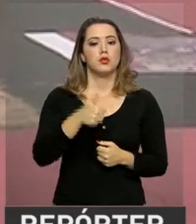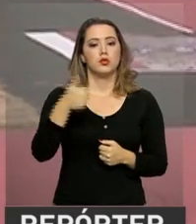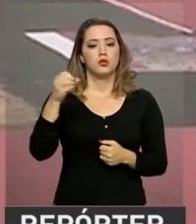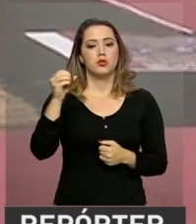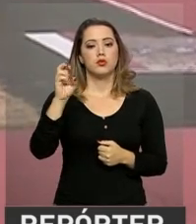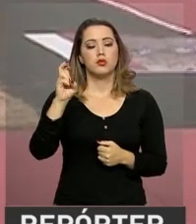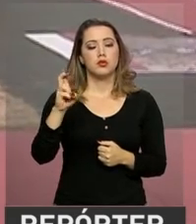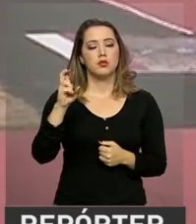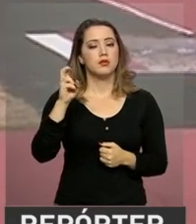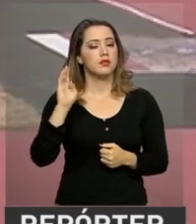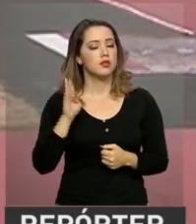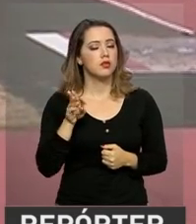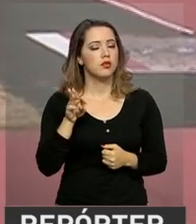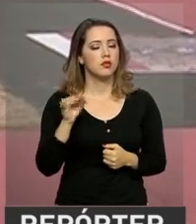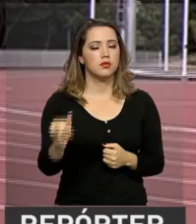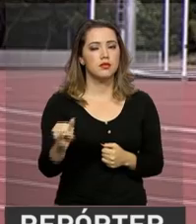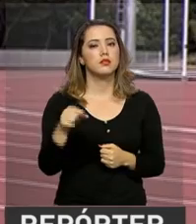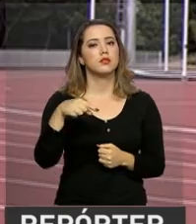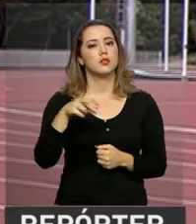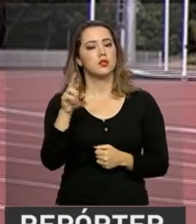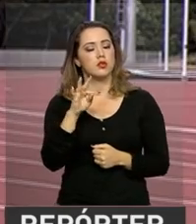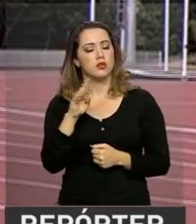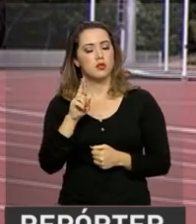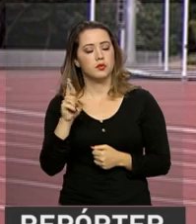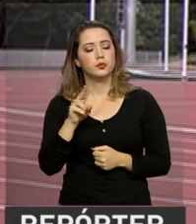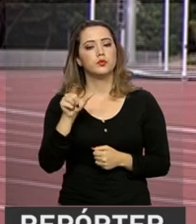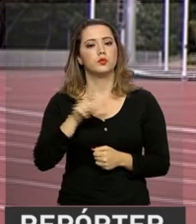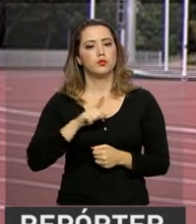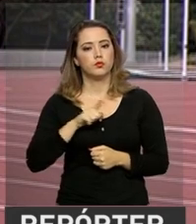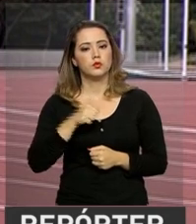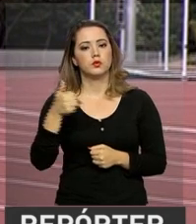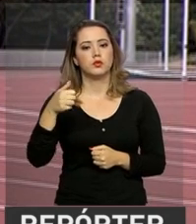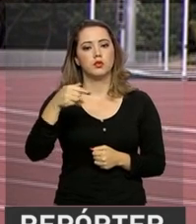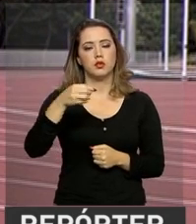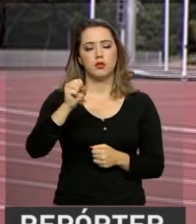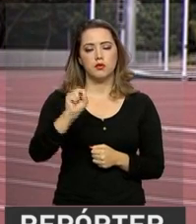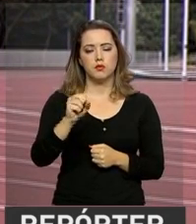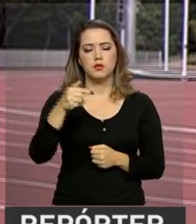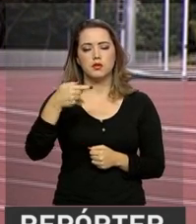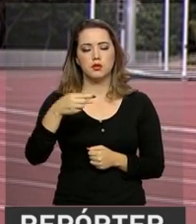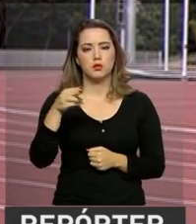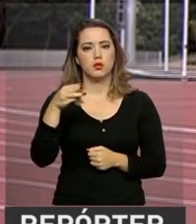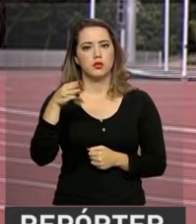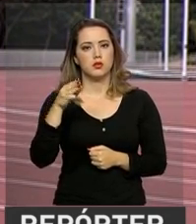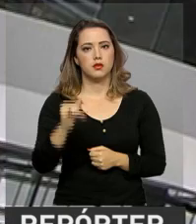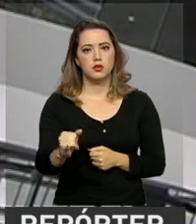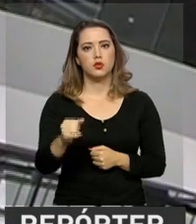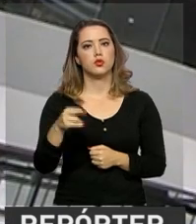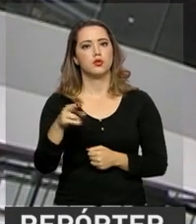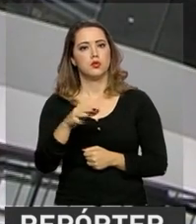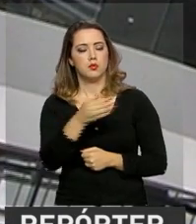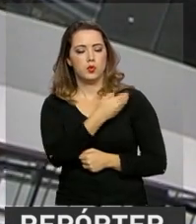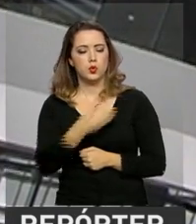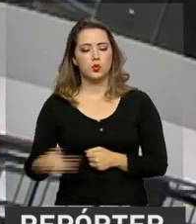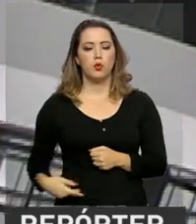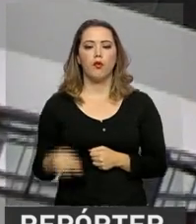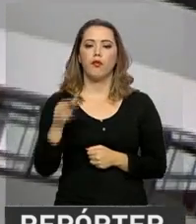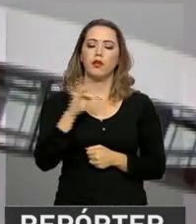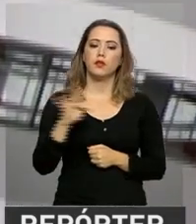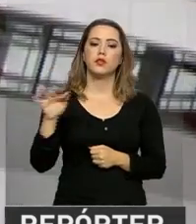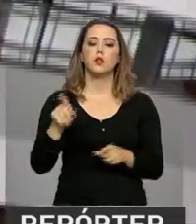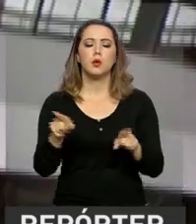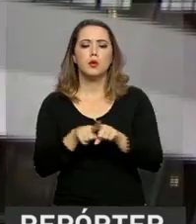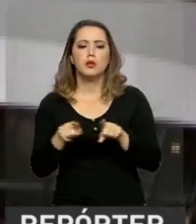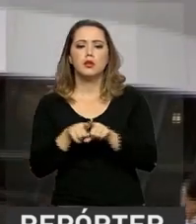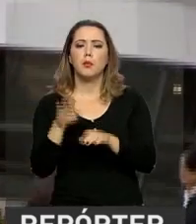deais sendo 187 milhões em Recursos federais além das áreas esportivas de Treinamento a unidade tem